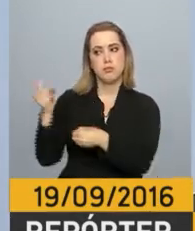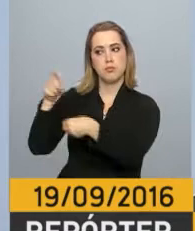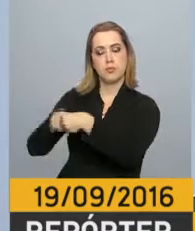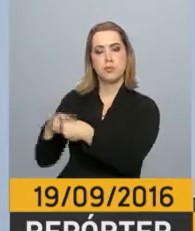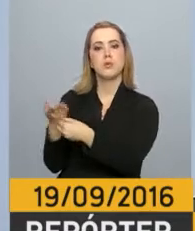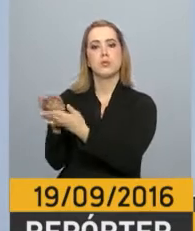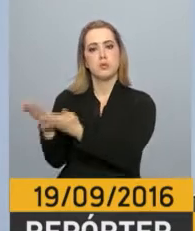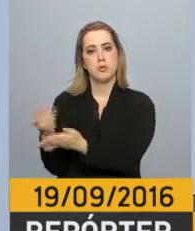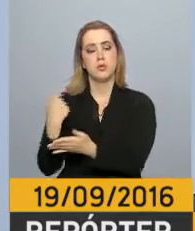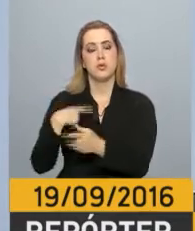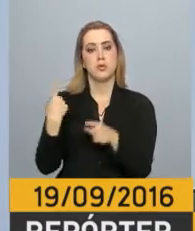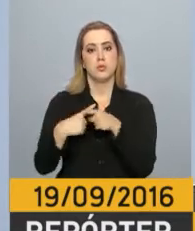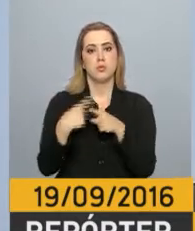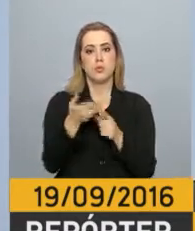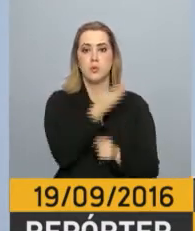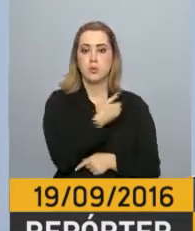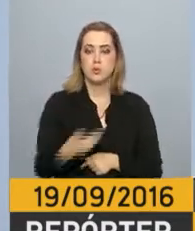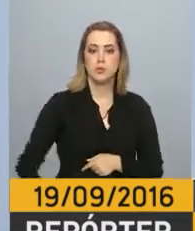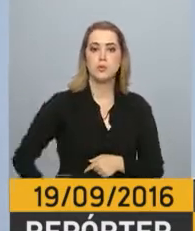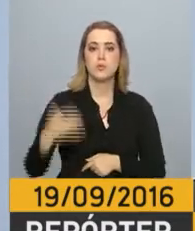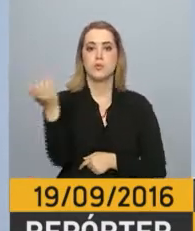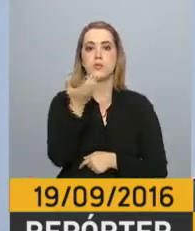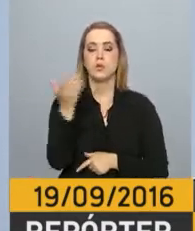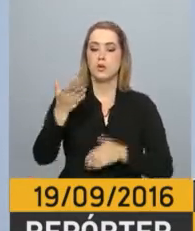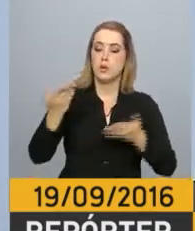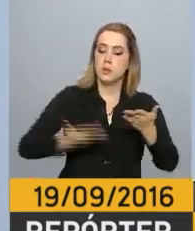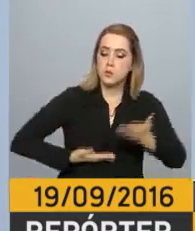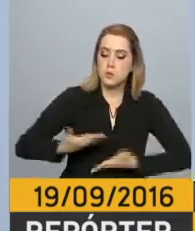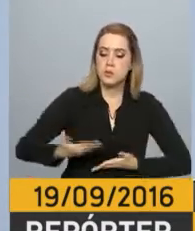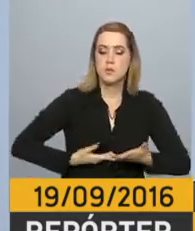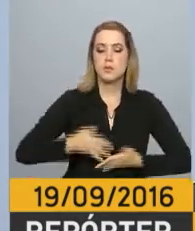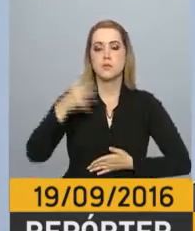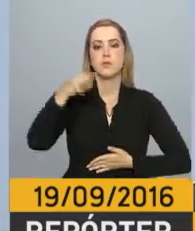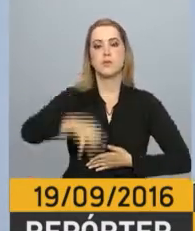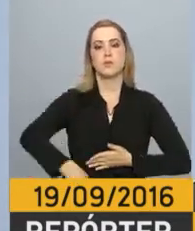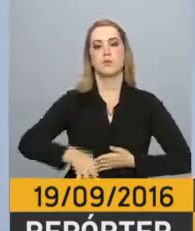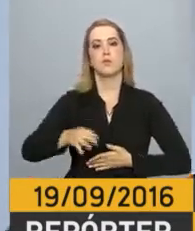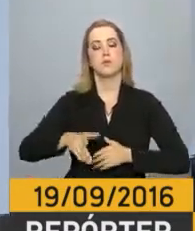governo nos interessa um serviço de qualidade e geração de emprego e renda.